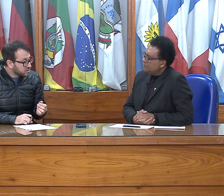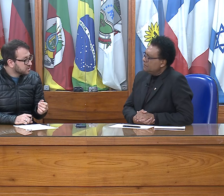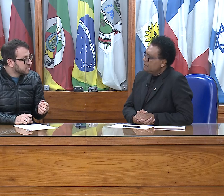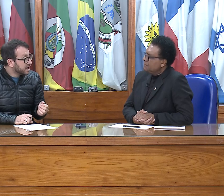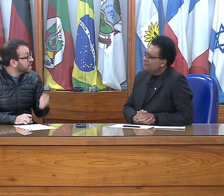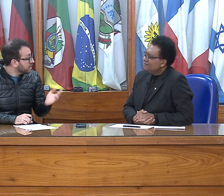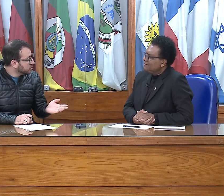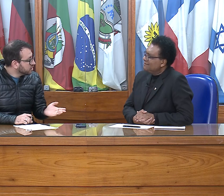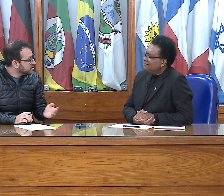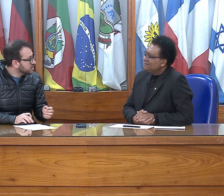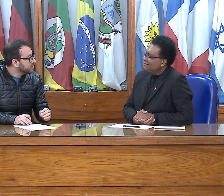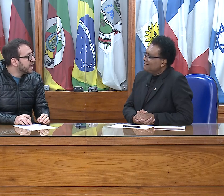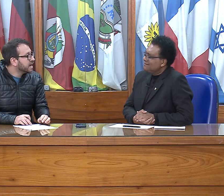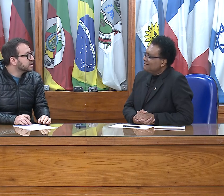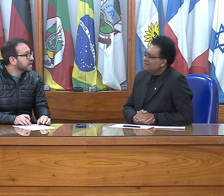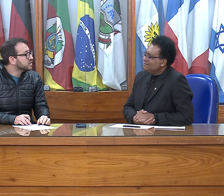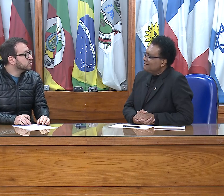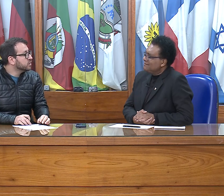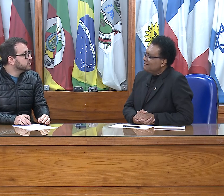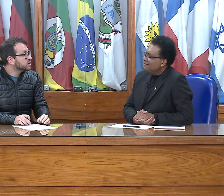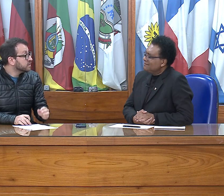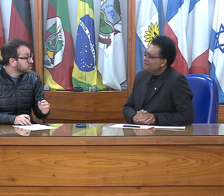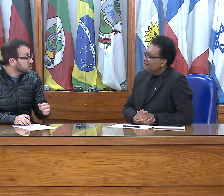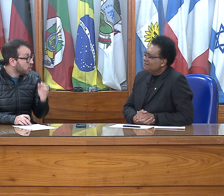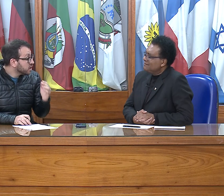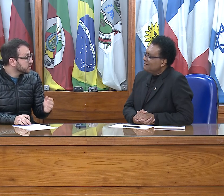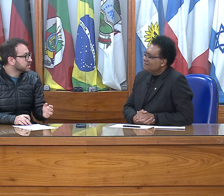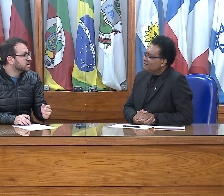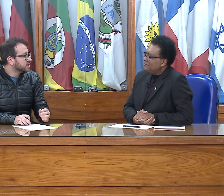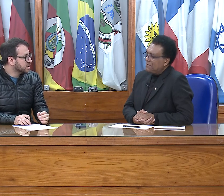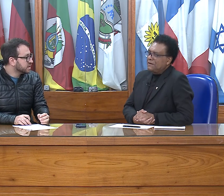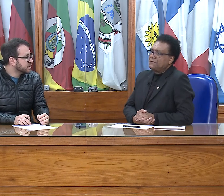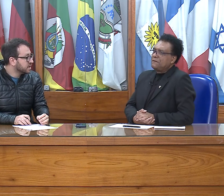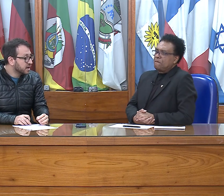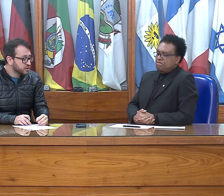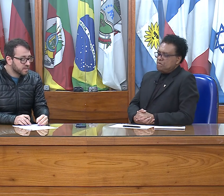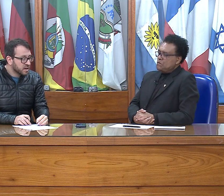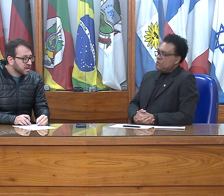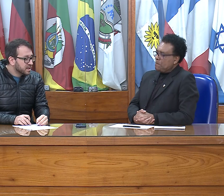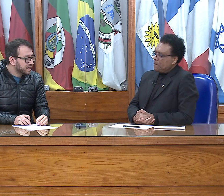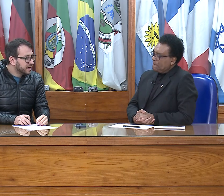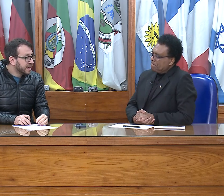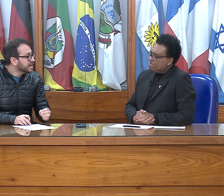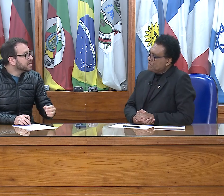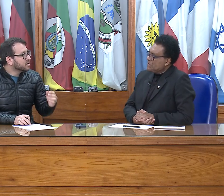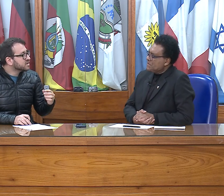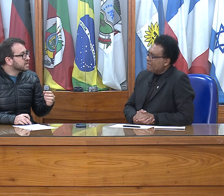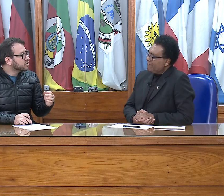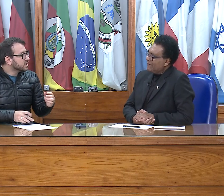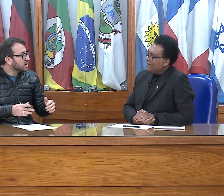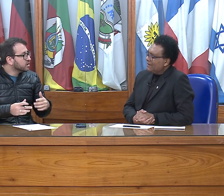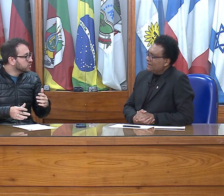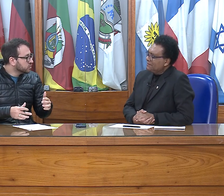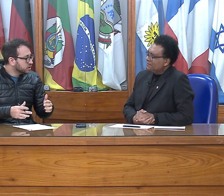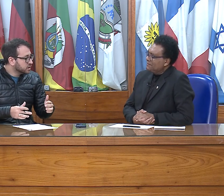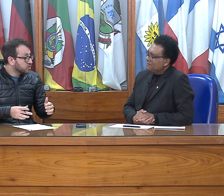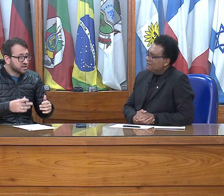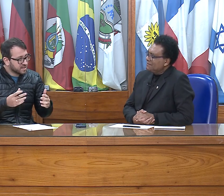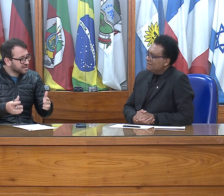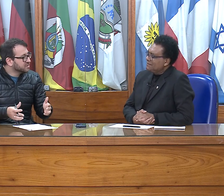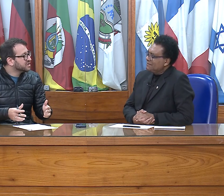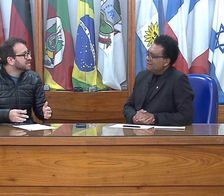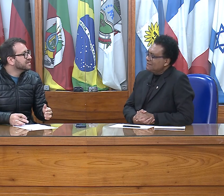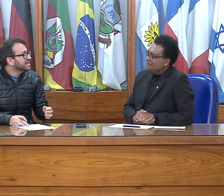especial que o senhor é relator inclusive é que trata sobre os fios dos postes que quem anda pelo Centro já tá rolando